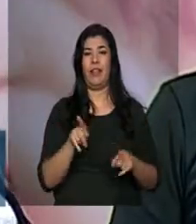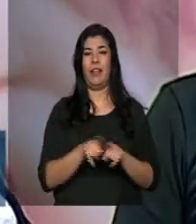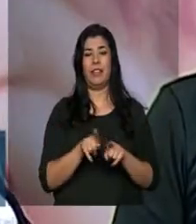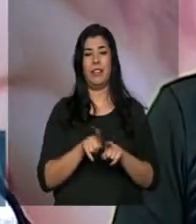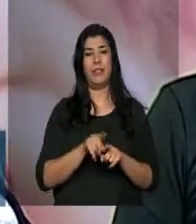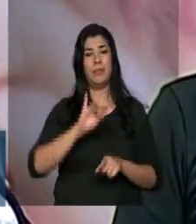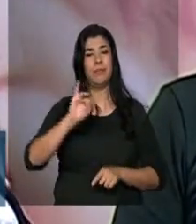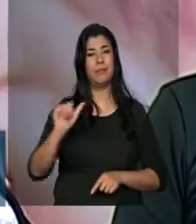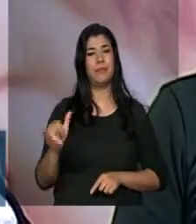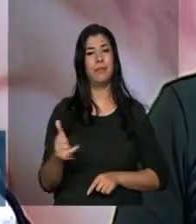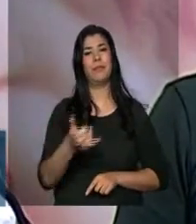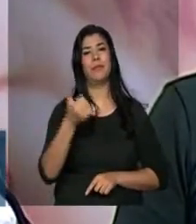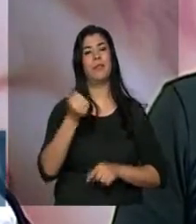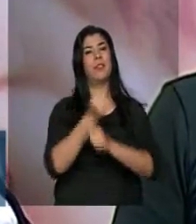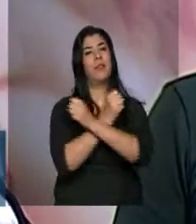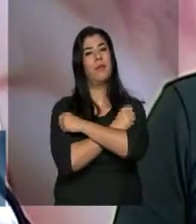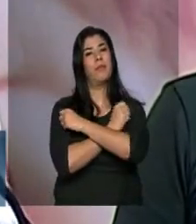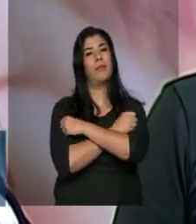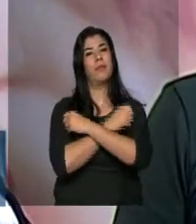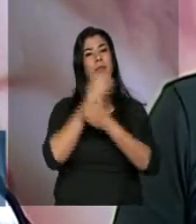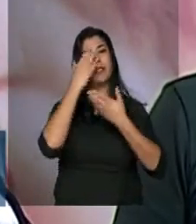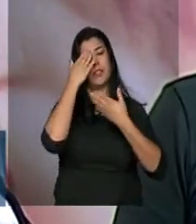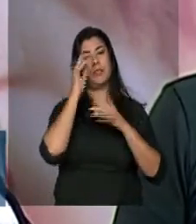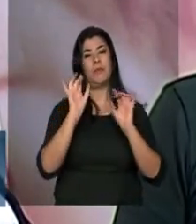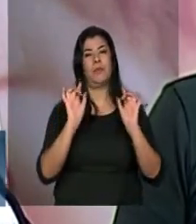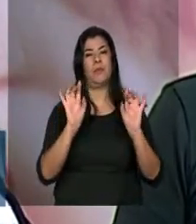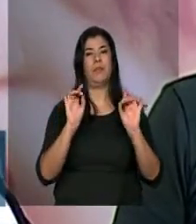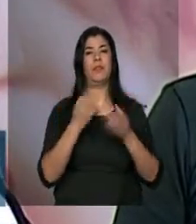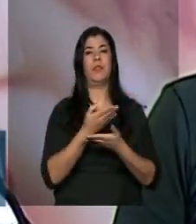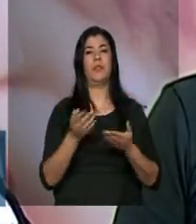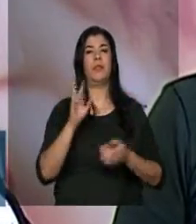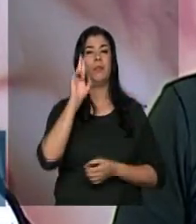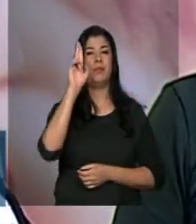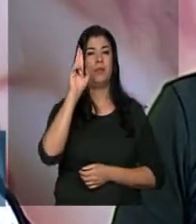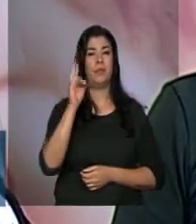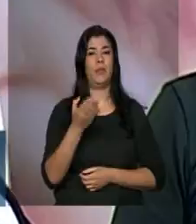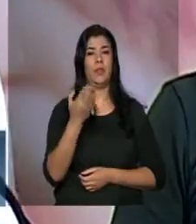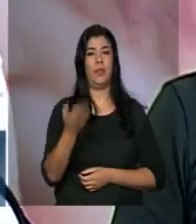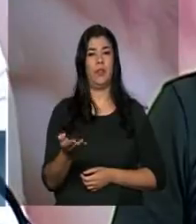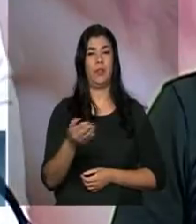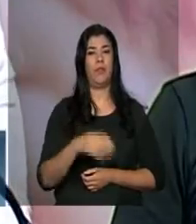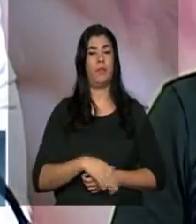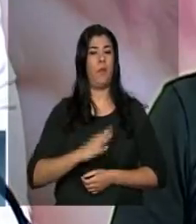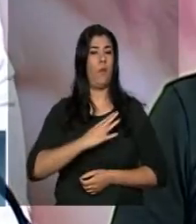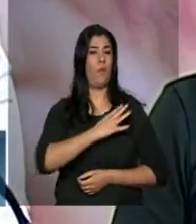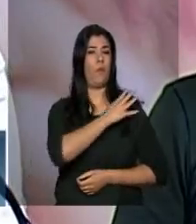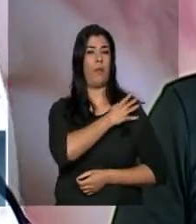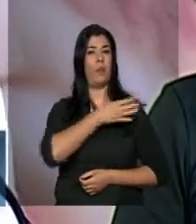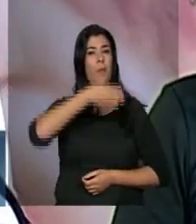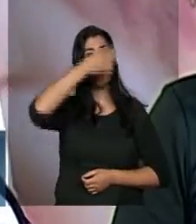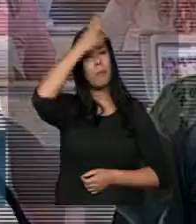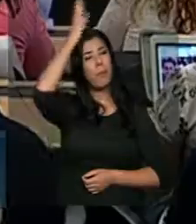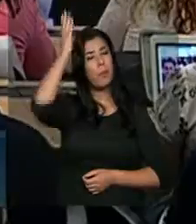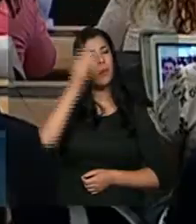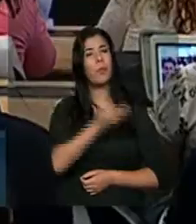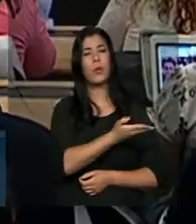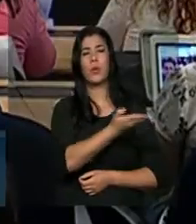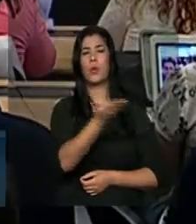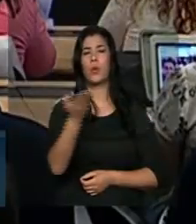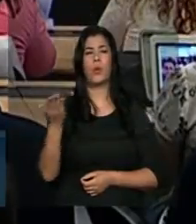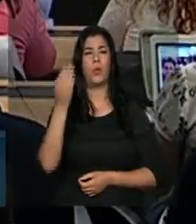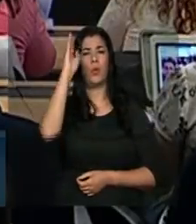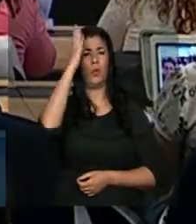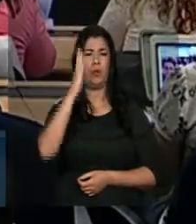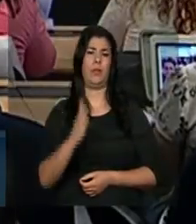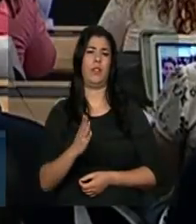para, né, um grande abraço e um agradecimento aqui representado pelo Coronel Romeu para todos os bombeiros do Brasil,